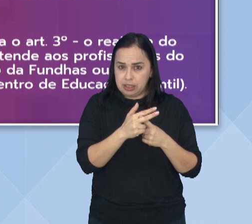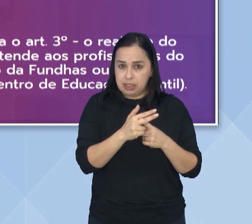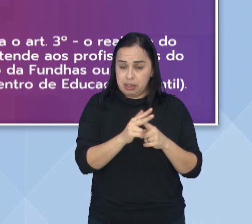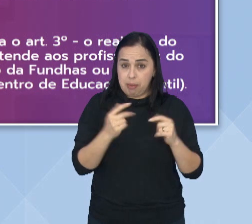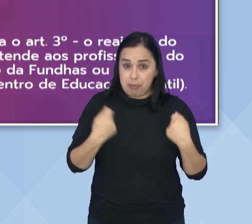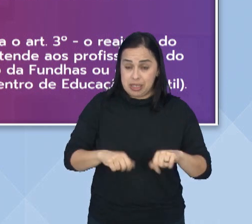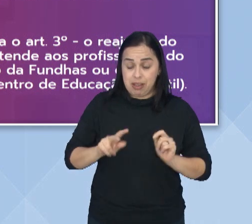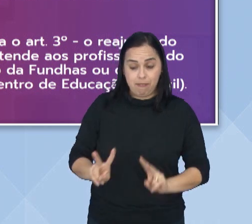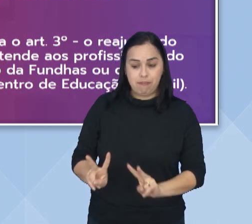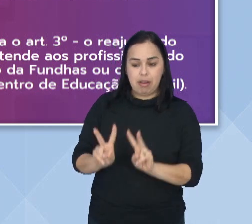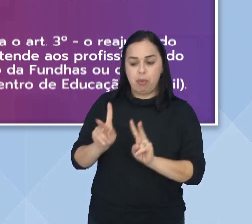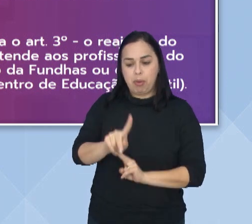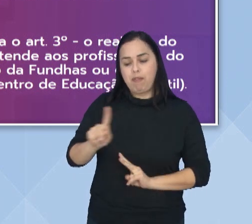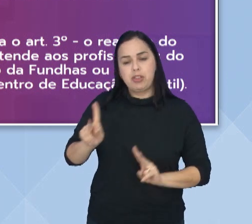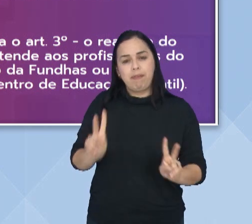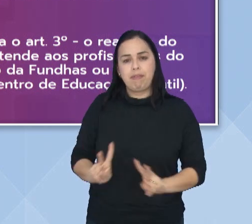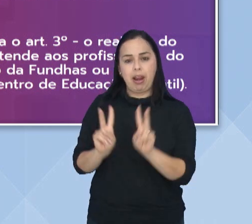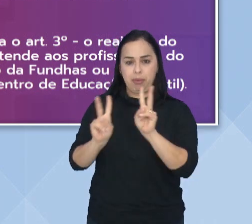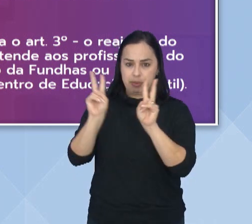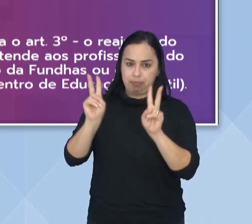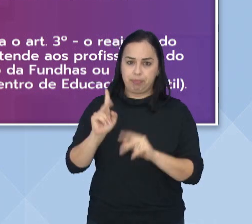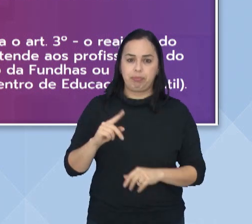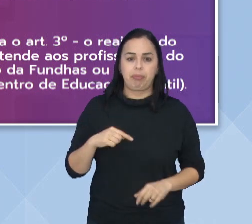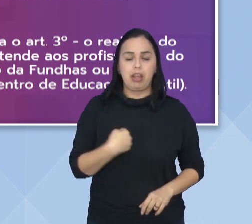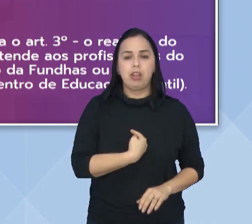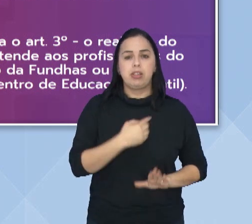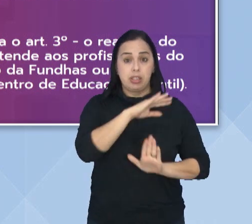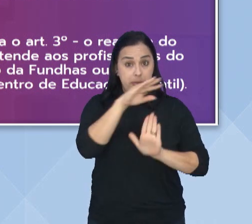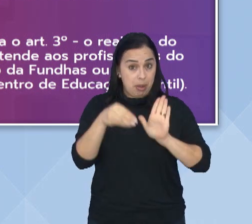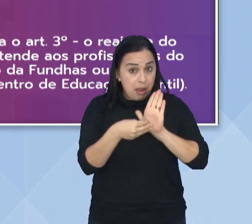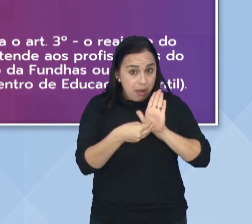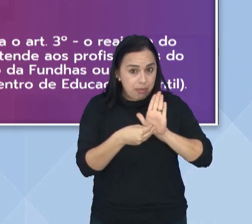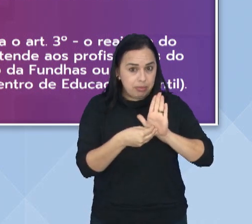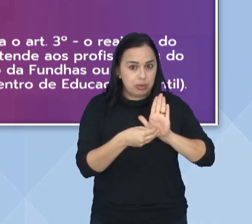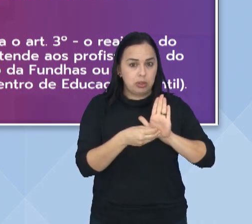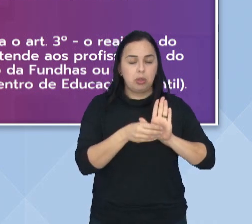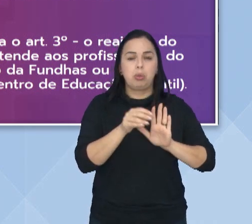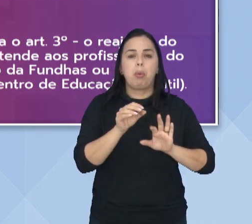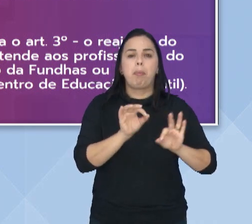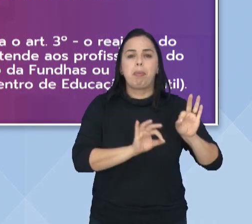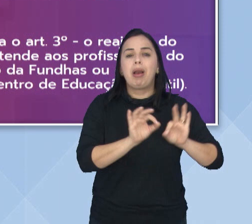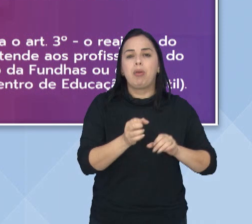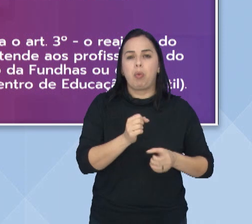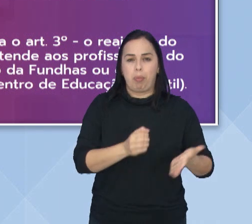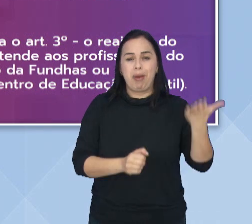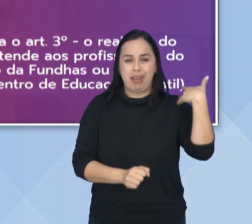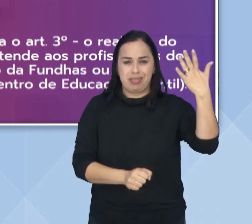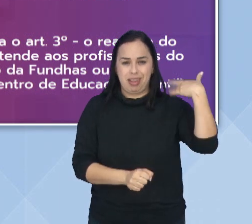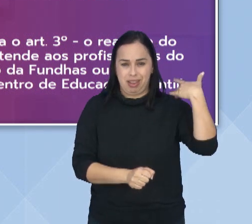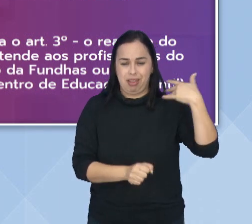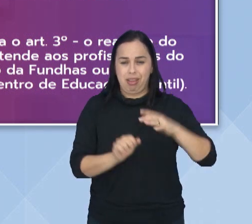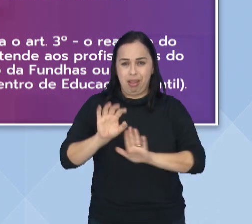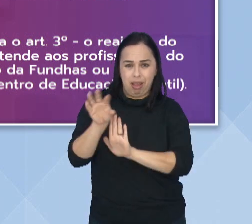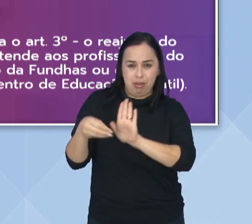e valorizar os professores. Nós fizemos uma emenda do plano antigo, o reajuste da